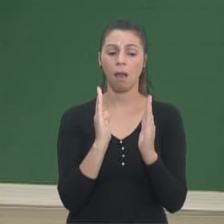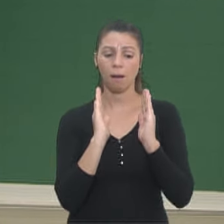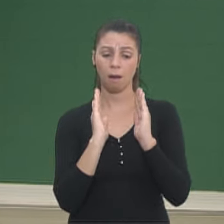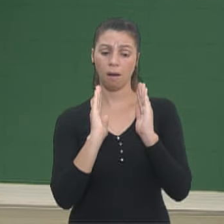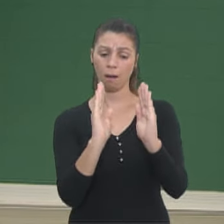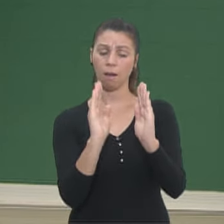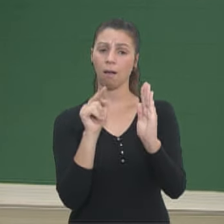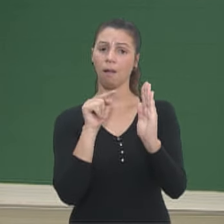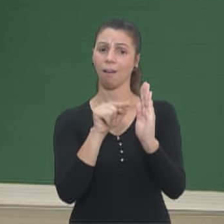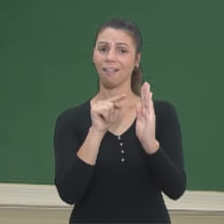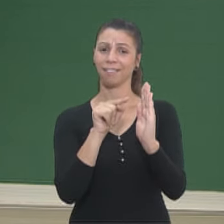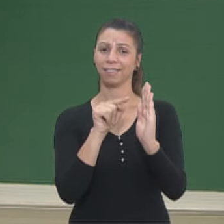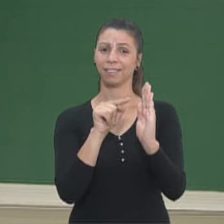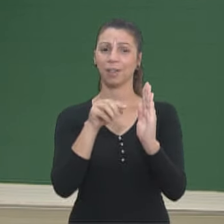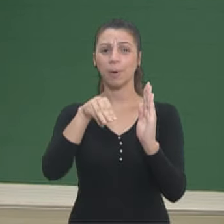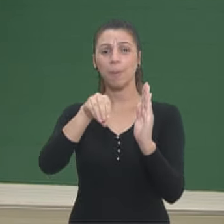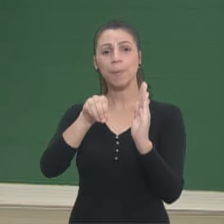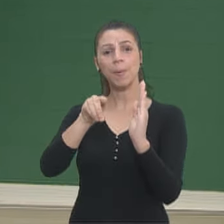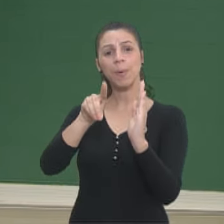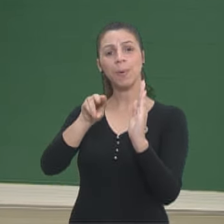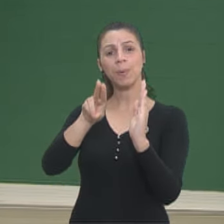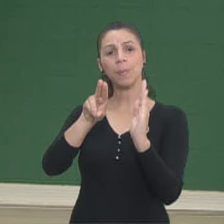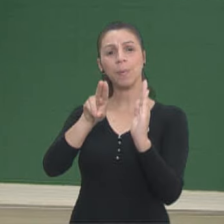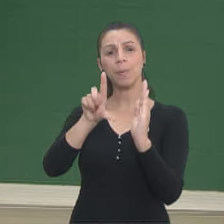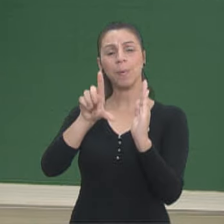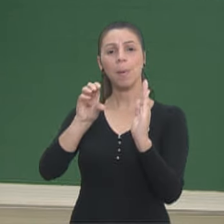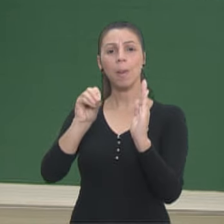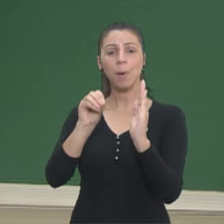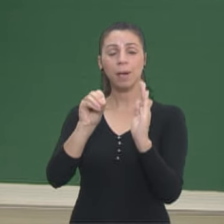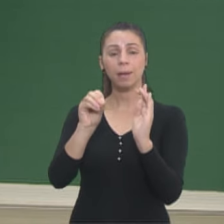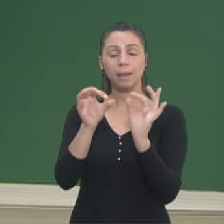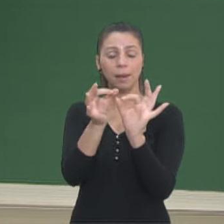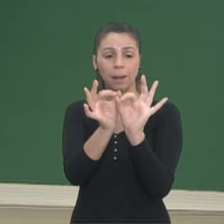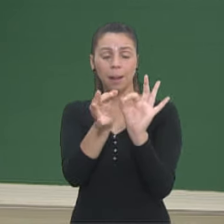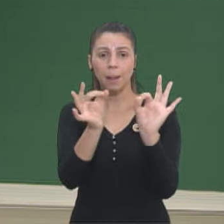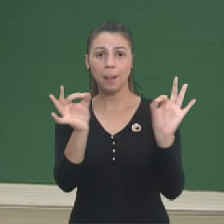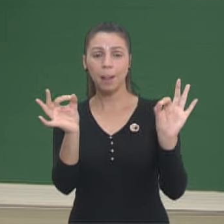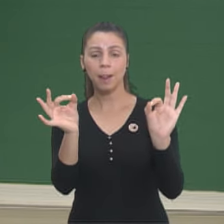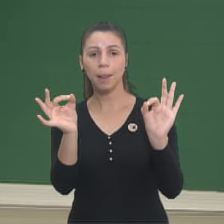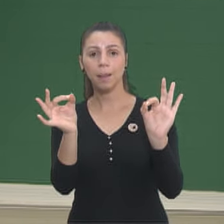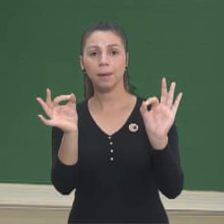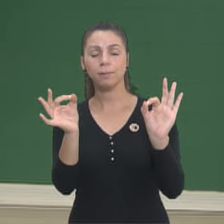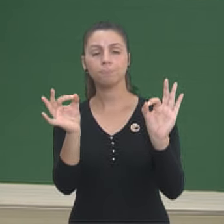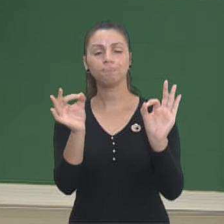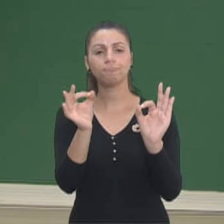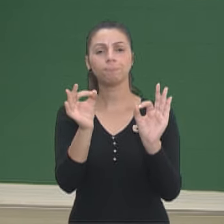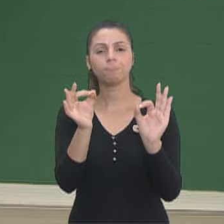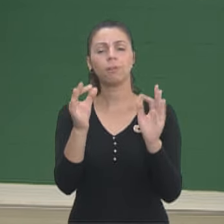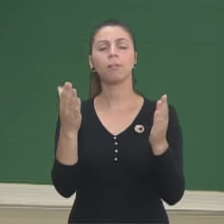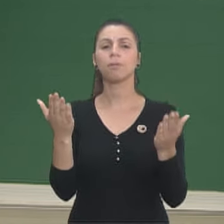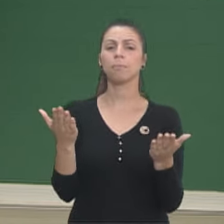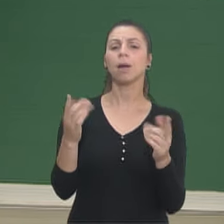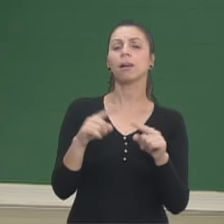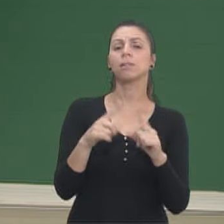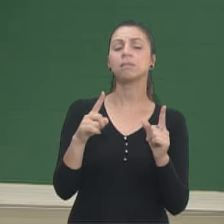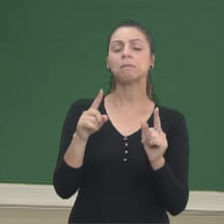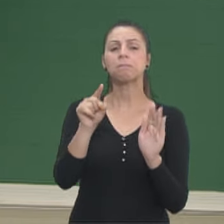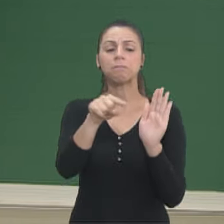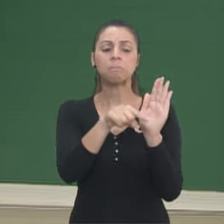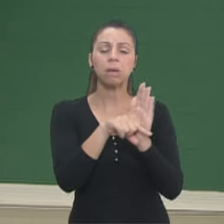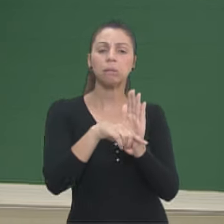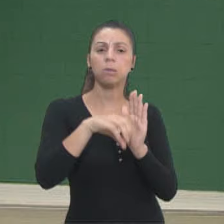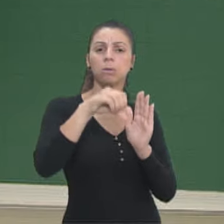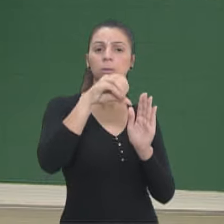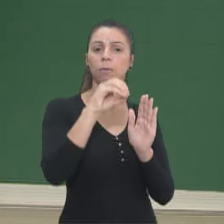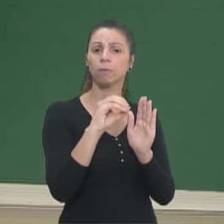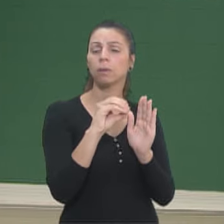é o que está mais distante do número do referencial. Ah, tá bom, professora, mas e se fosse menos 90?